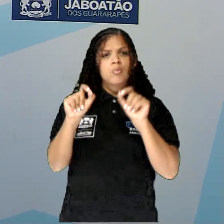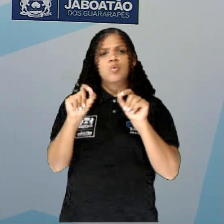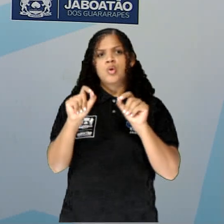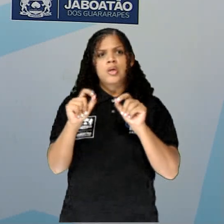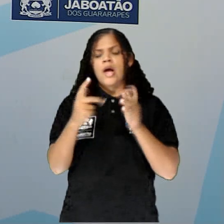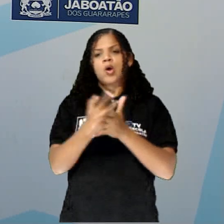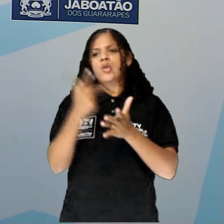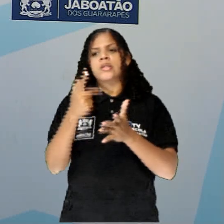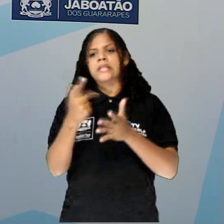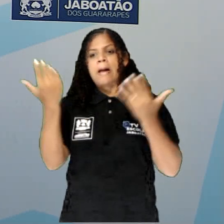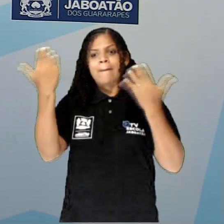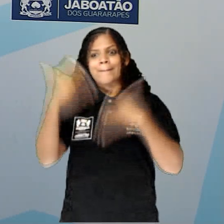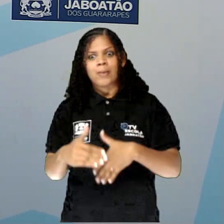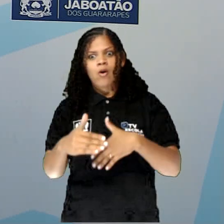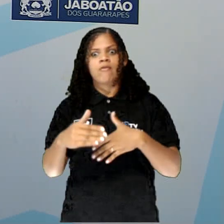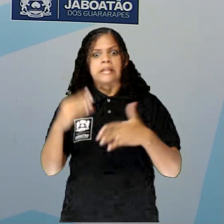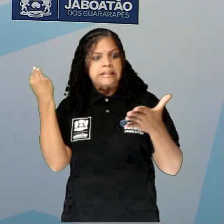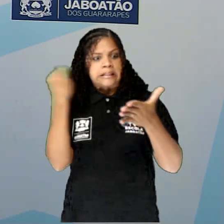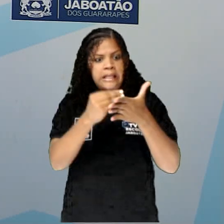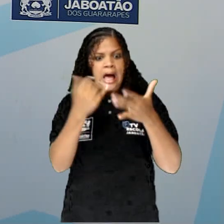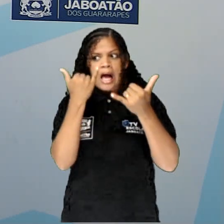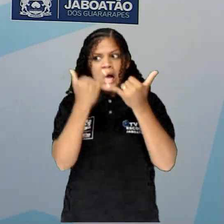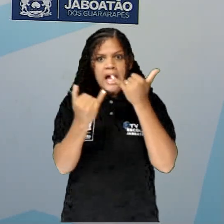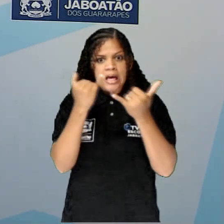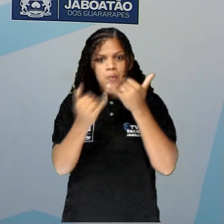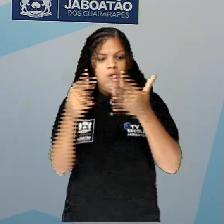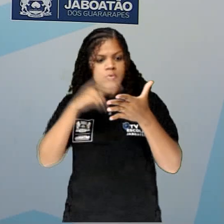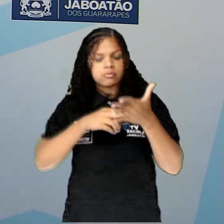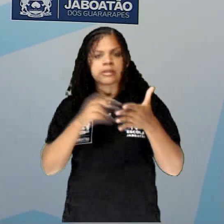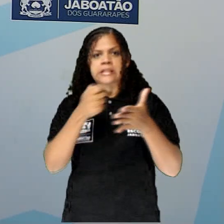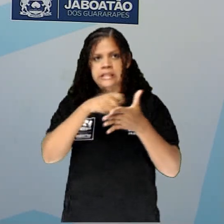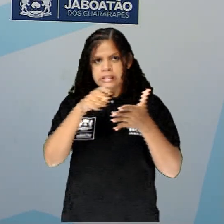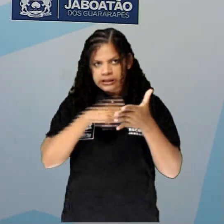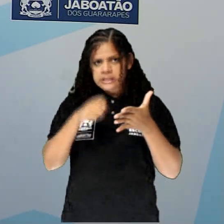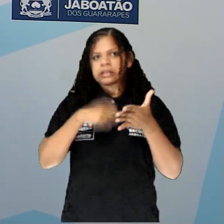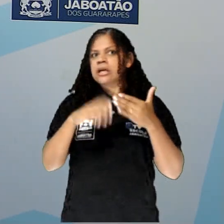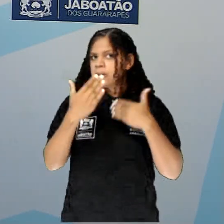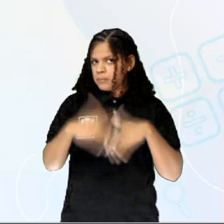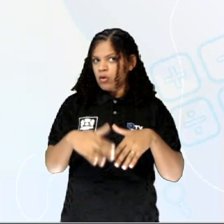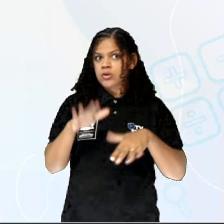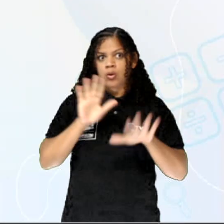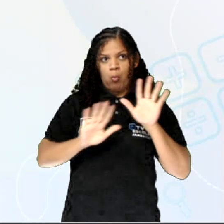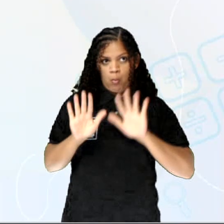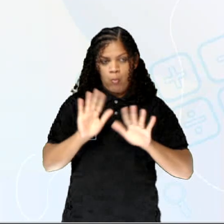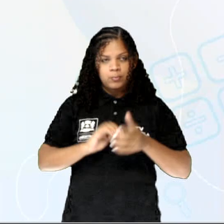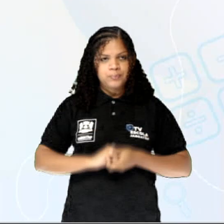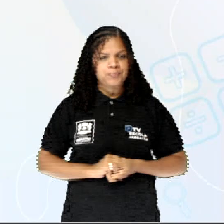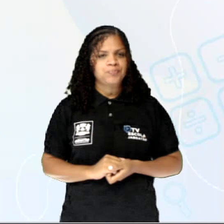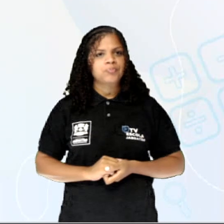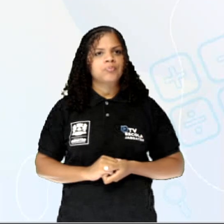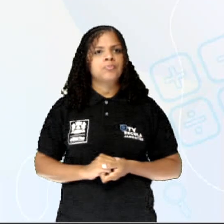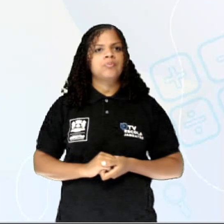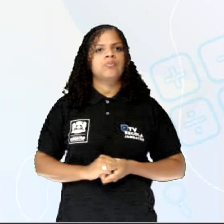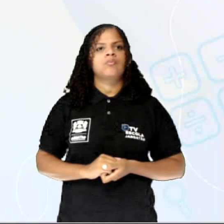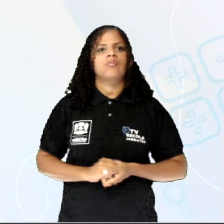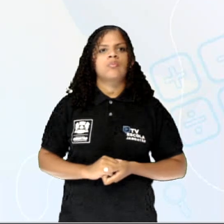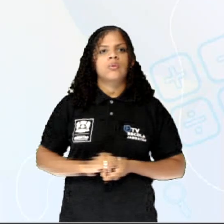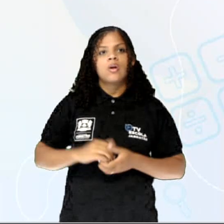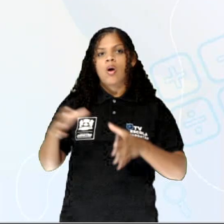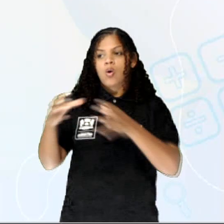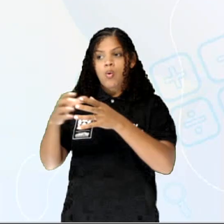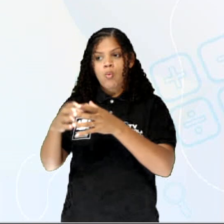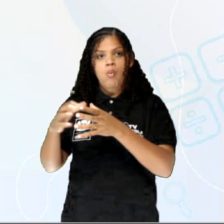zeros, né? Então, equivale a 14 milhões de centímetros. E agora, só dividir 14 milhões por 7, eu vou chegar à